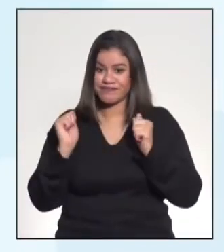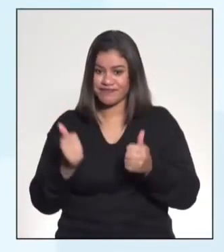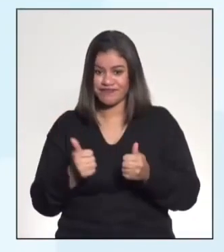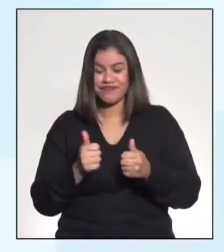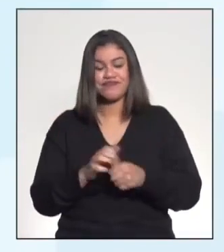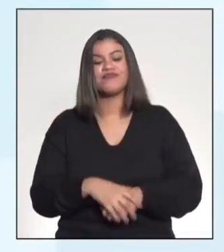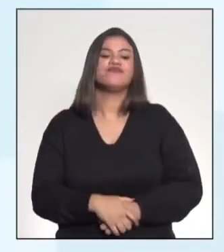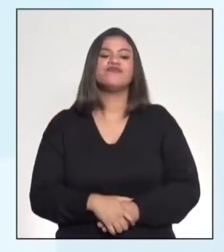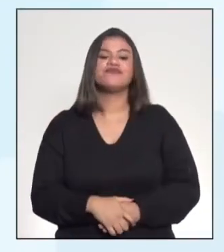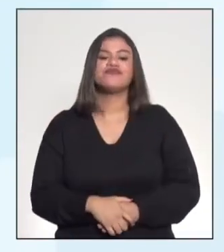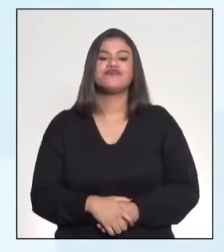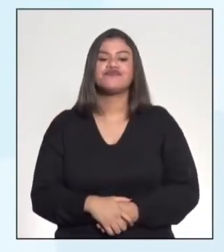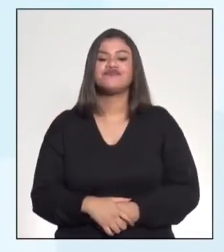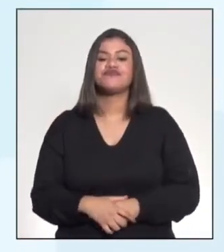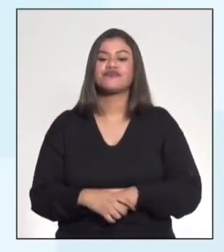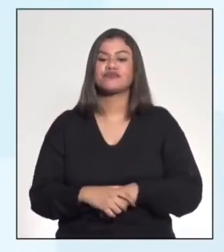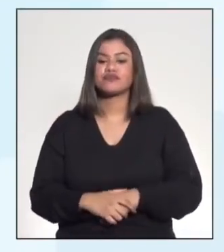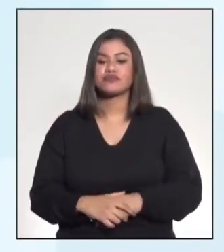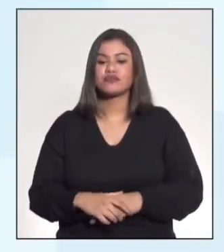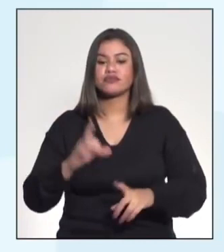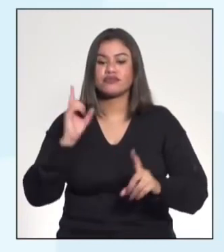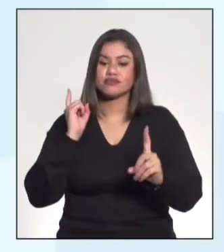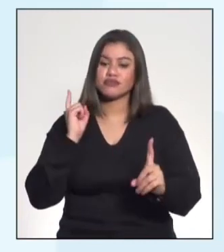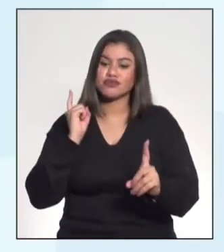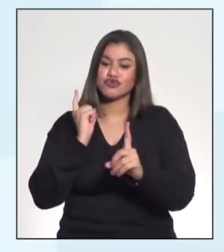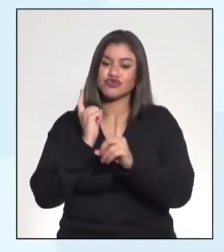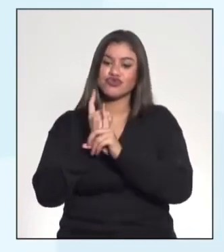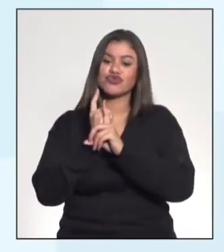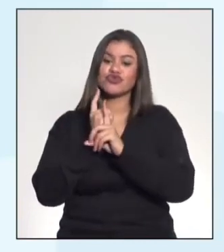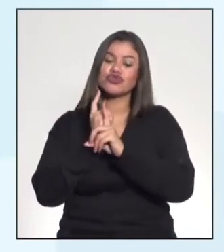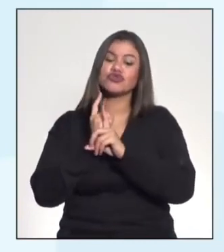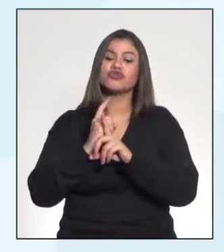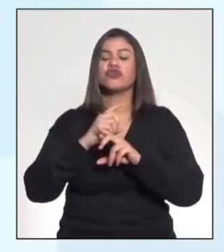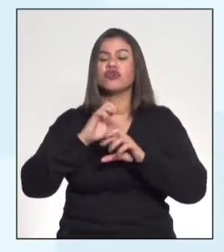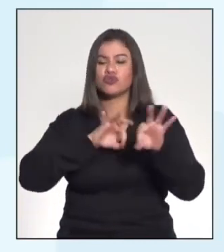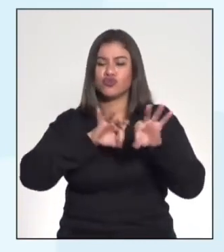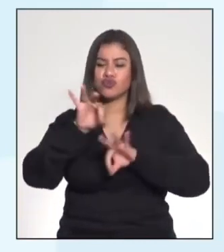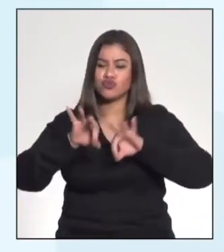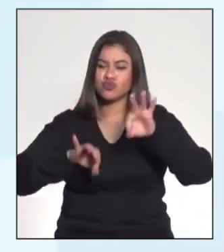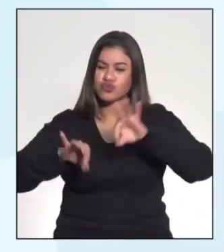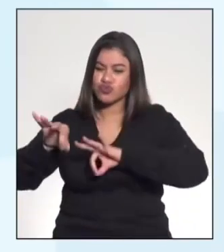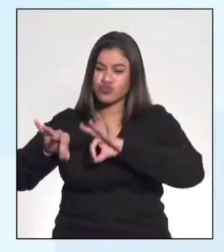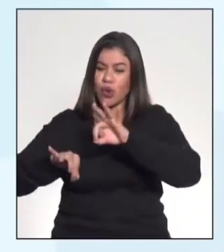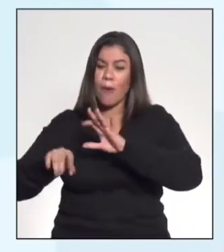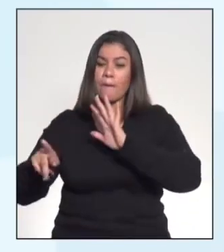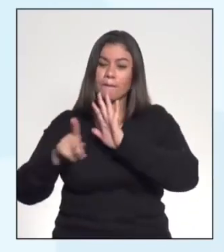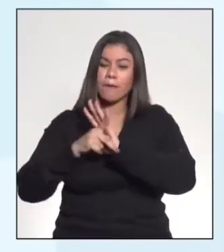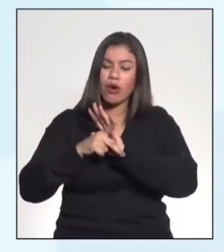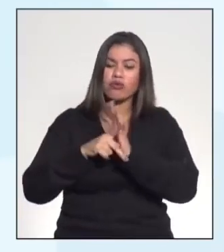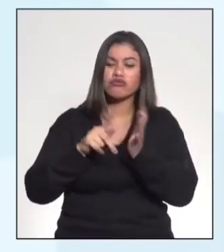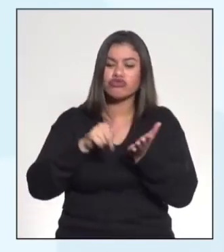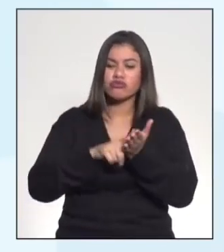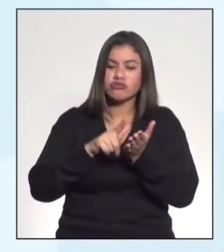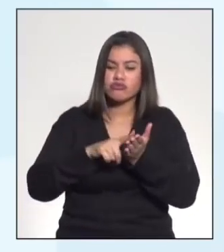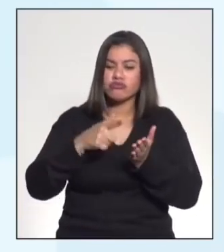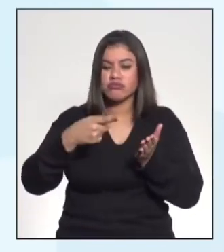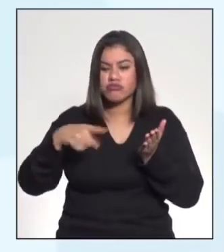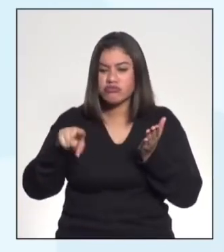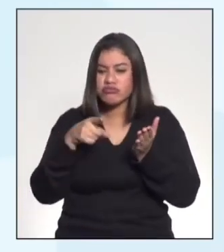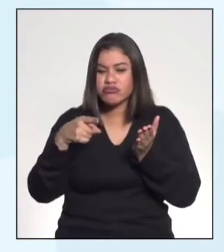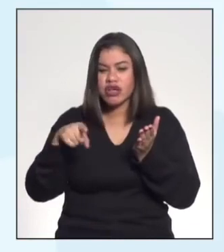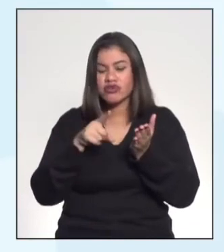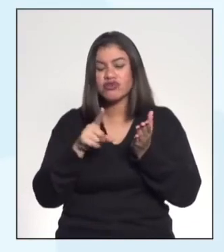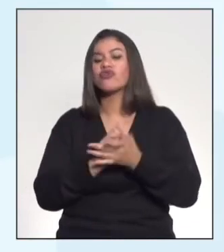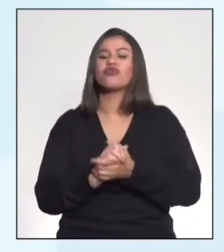analisamos diferentes procedimentos e técnicas de registro em notação musical e partituras. Fizemos apreciações de